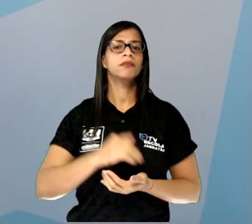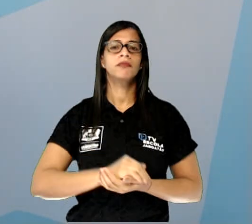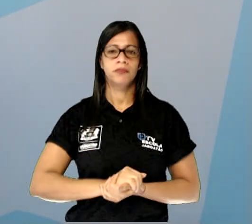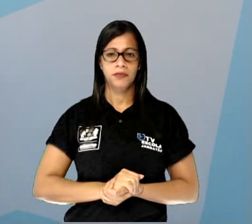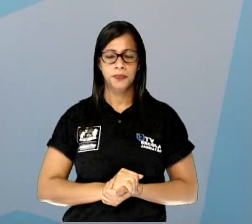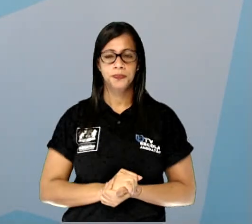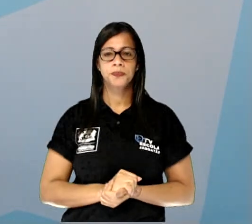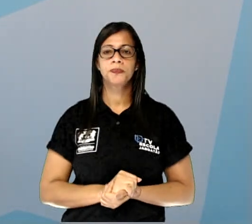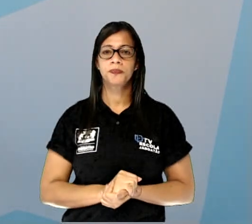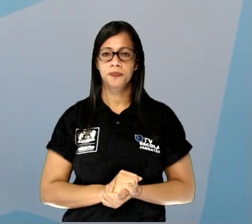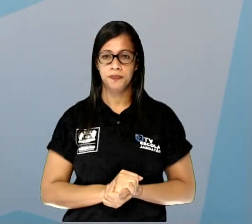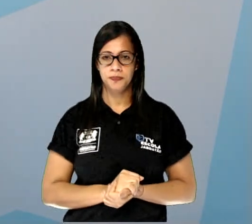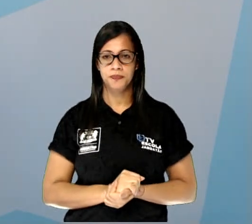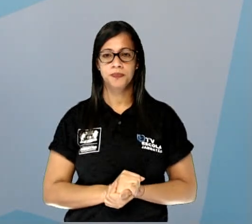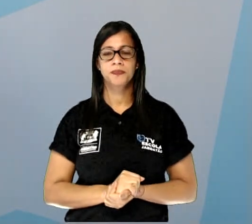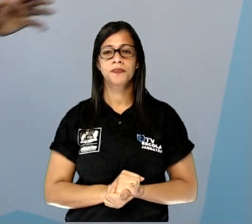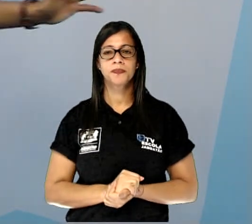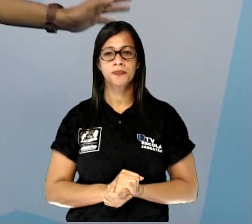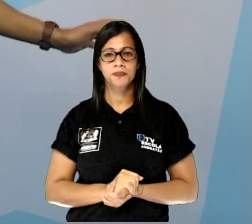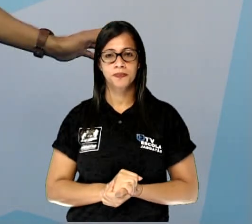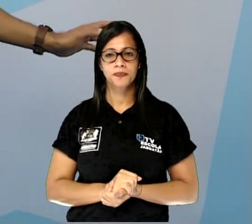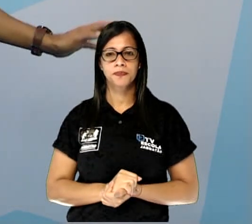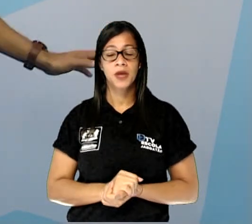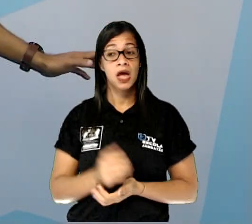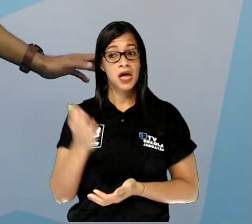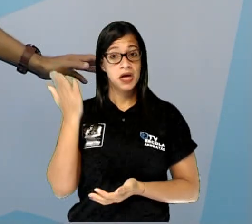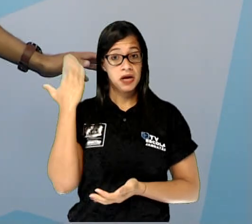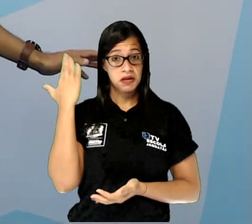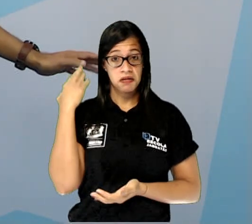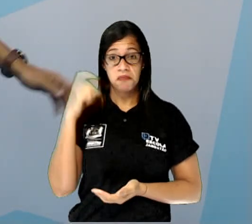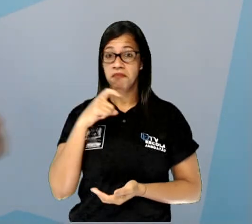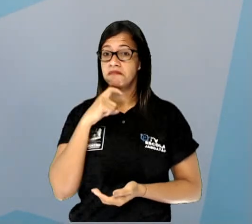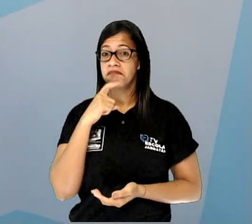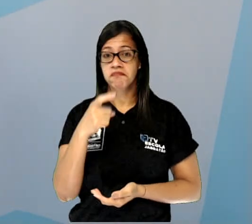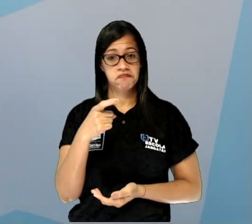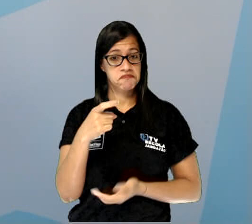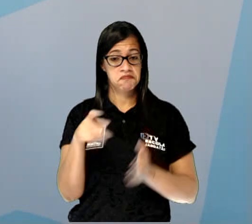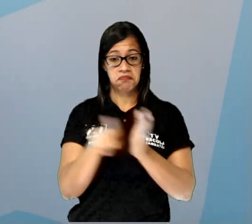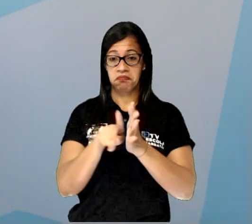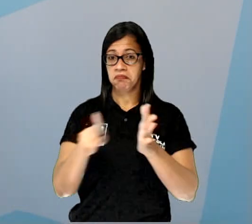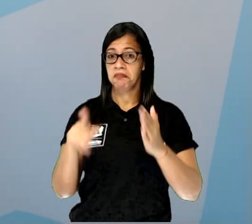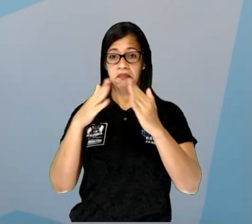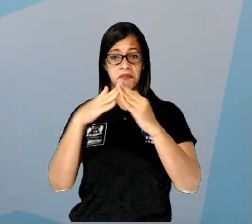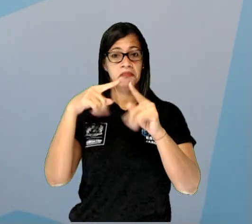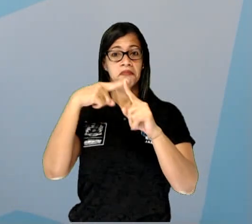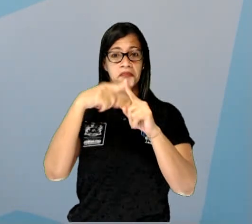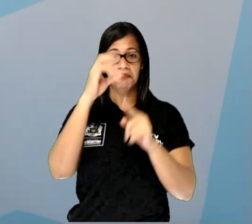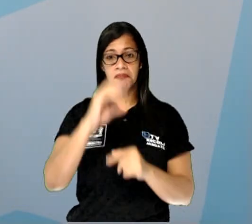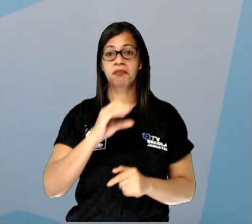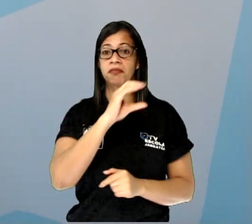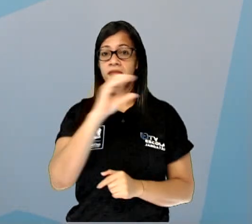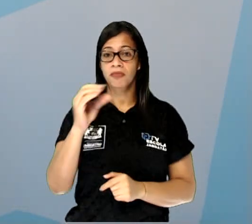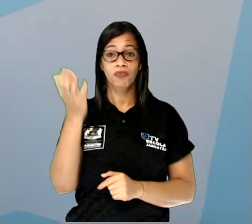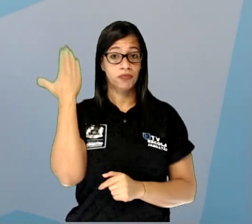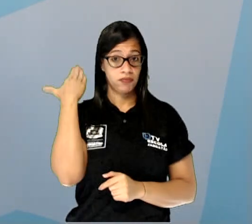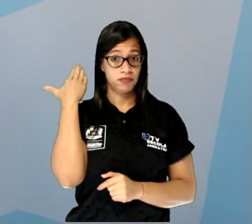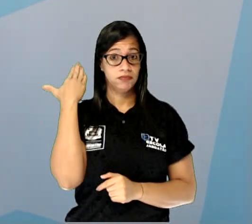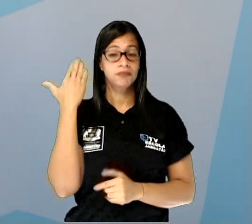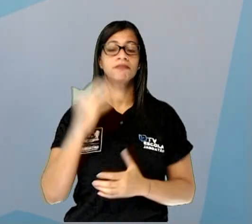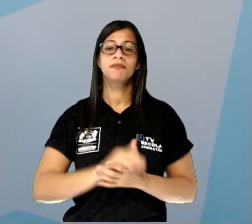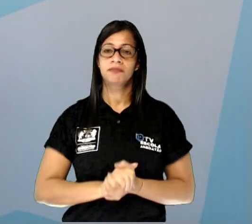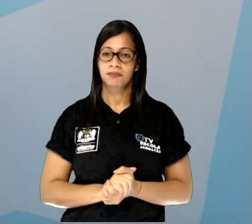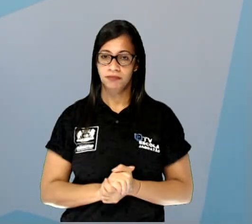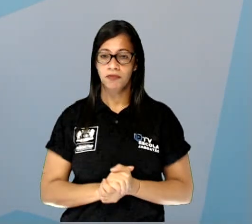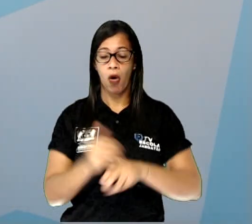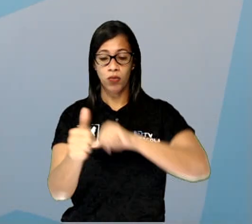com certeza não queria fazer parte de uma igreja como aquela que existia até então, como a grande maioria das pessoas hoje. A igreja se renovou